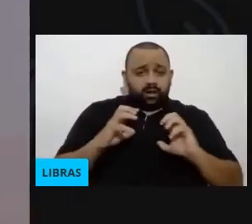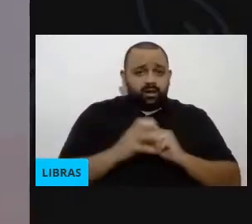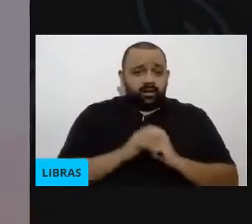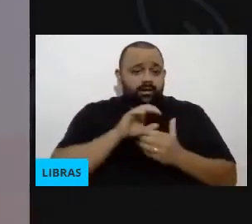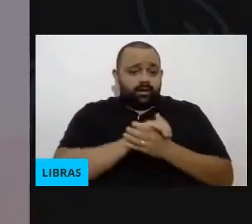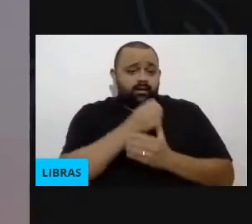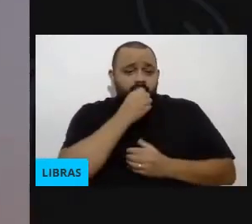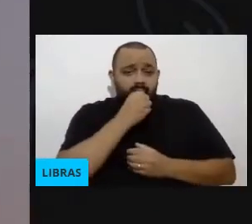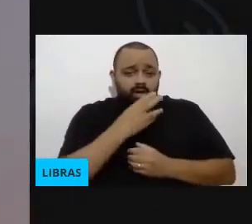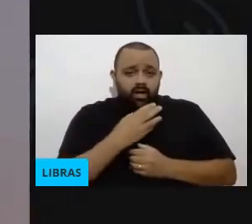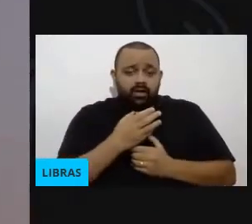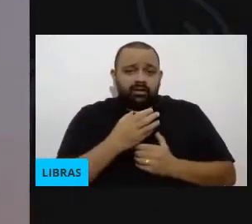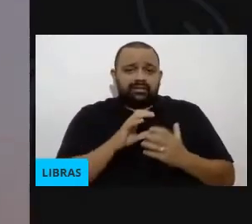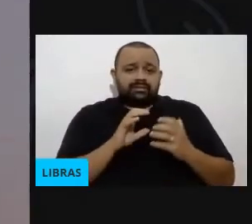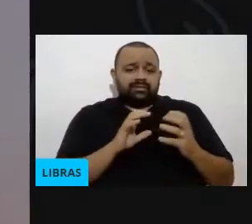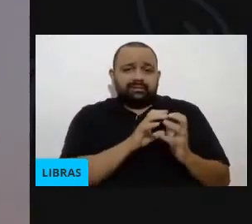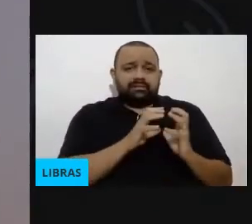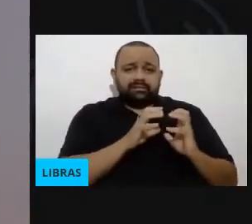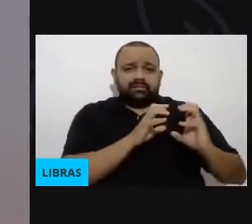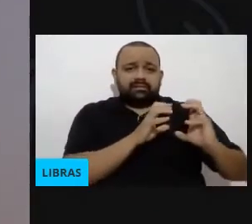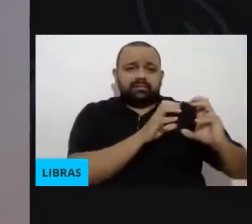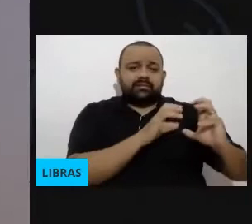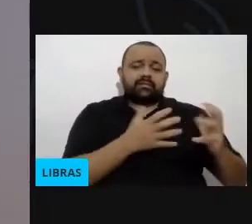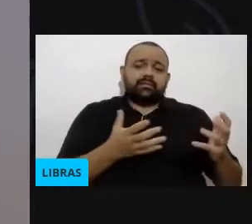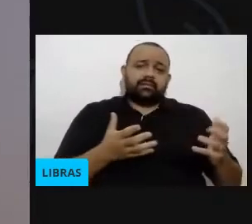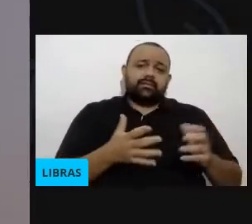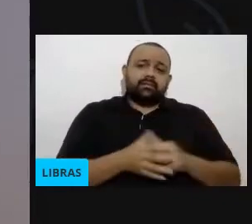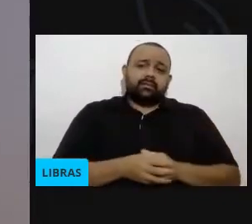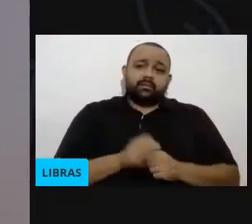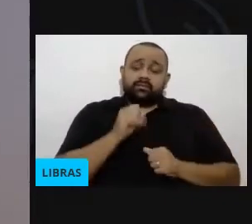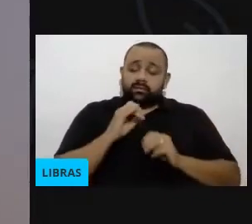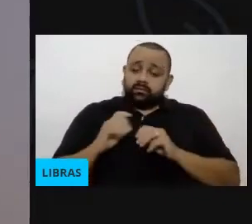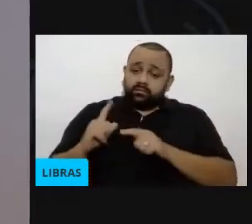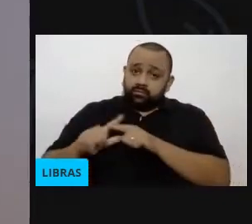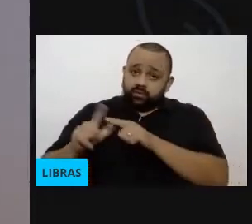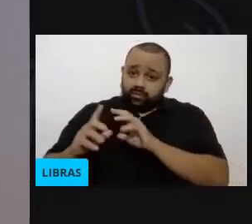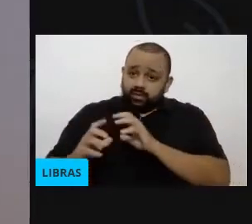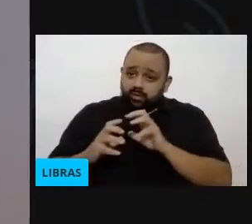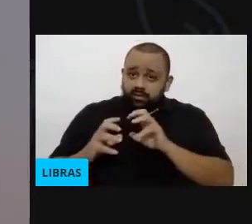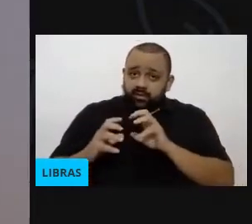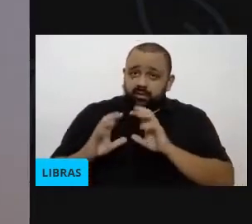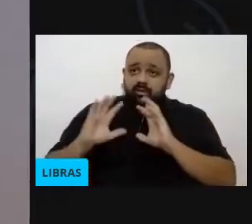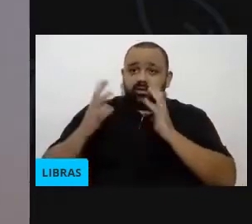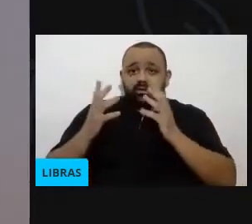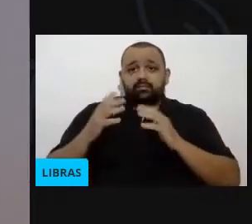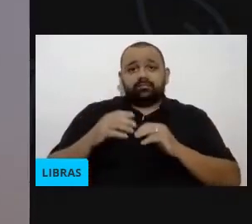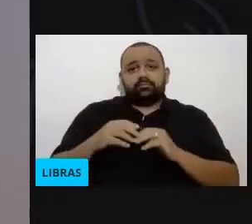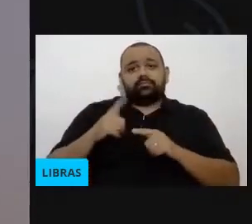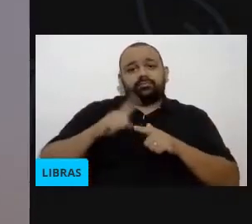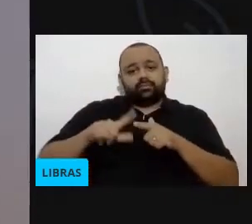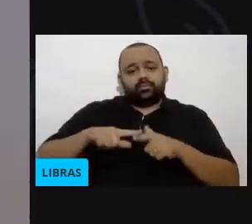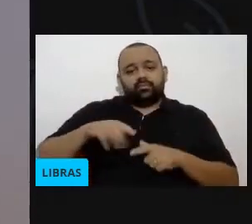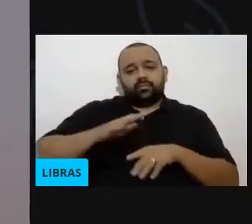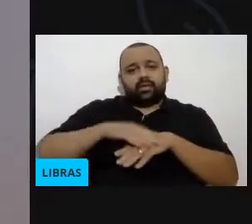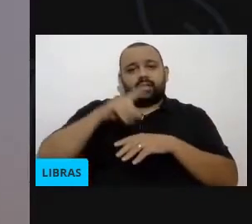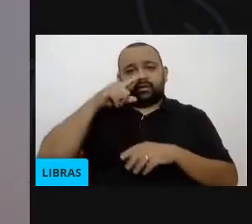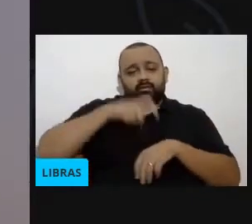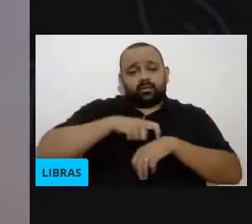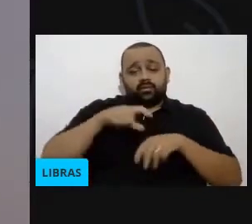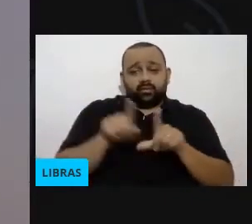bem, certamente reforçaram os vínculos, os que não vinham, certamente também tiveram mais dificuldade ao longo desse